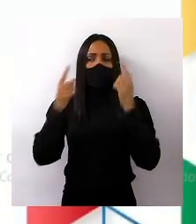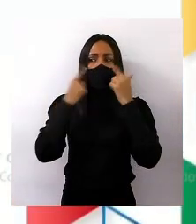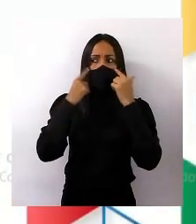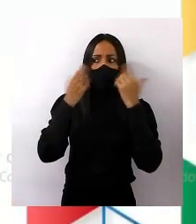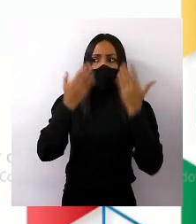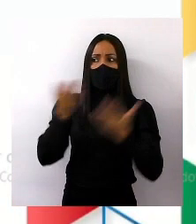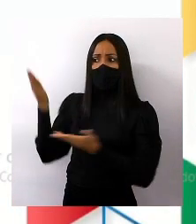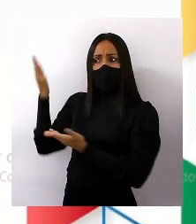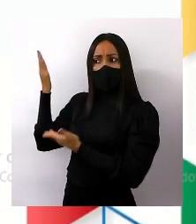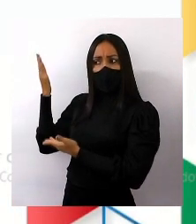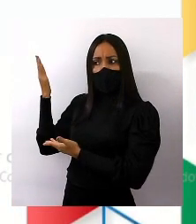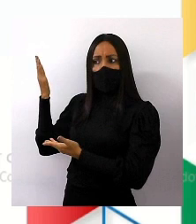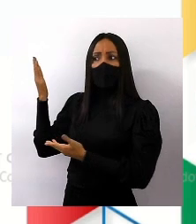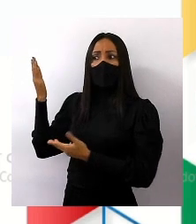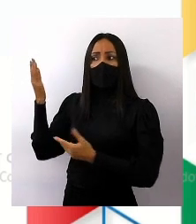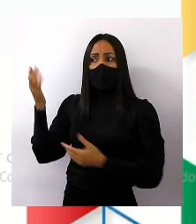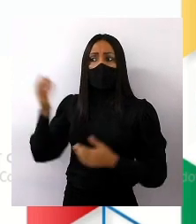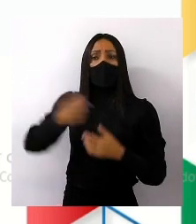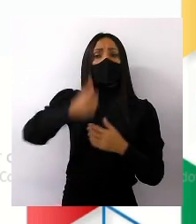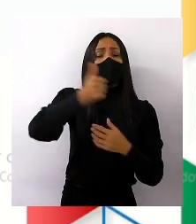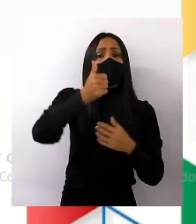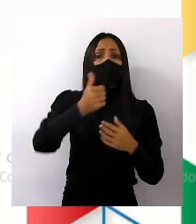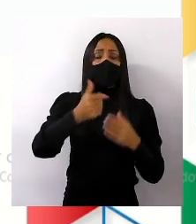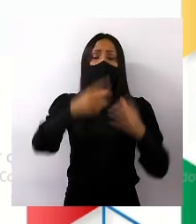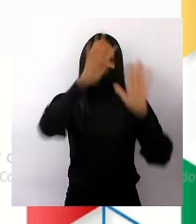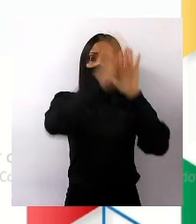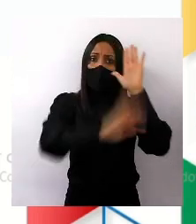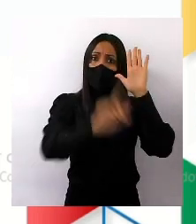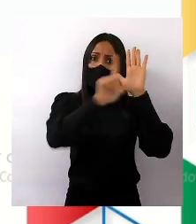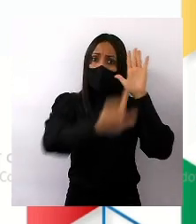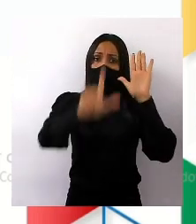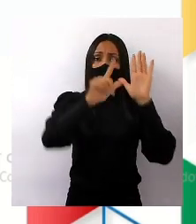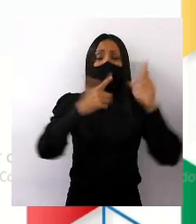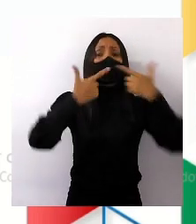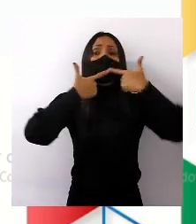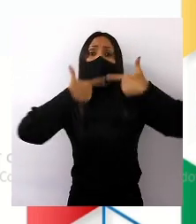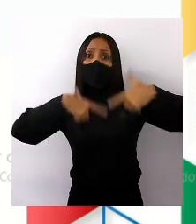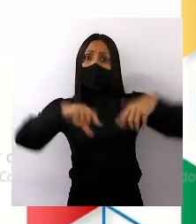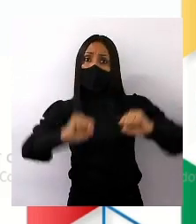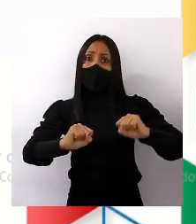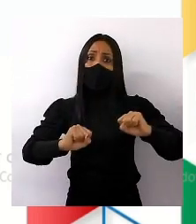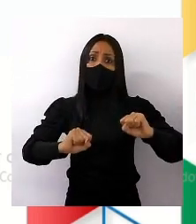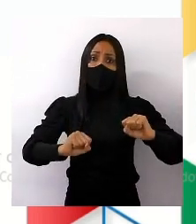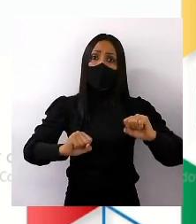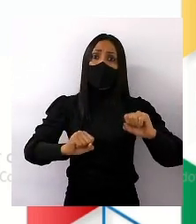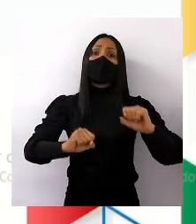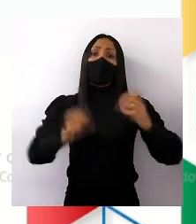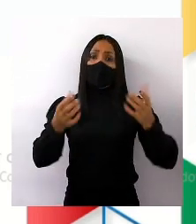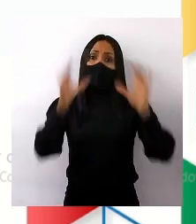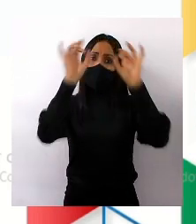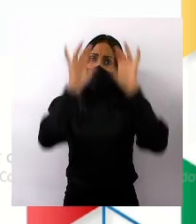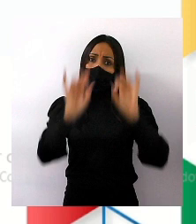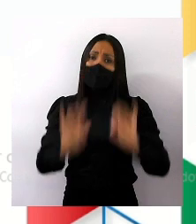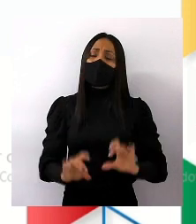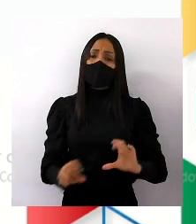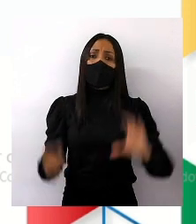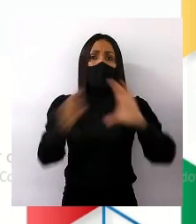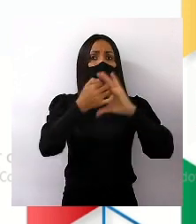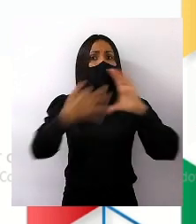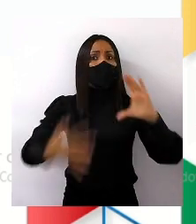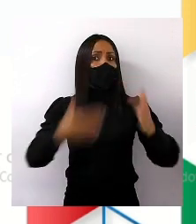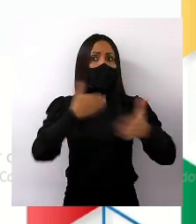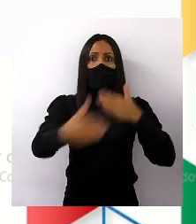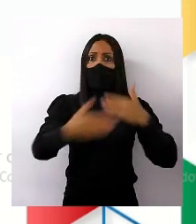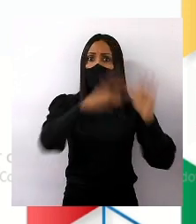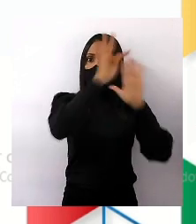O primeiro fato é que um texto literário ele tem uma linguagem muito característica, muito especial. Não é qualquer texto.